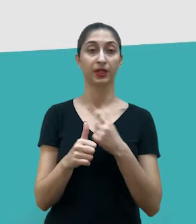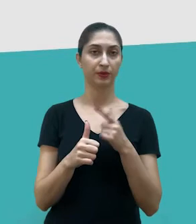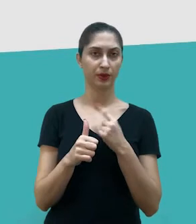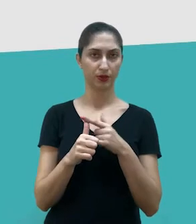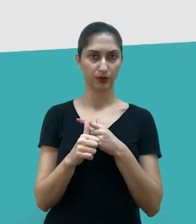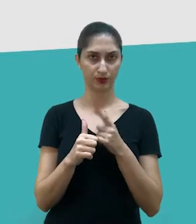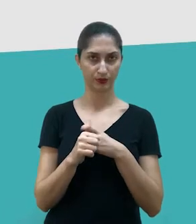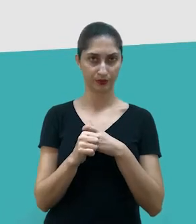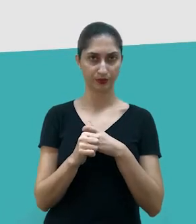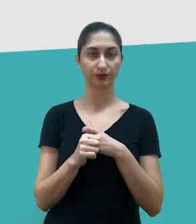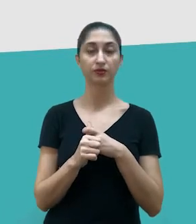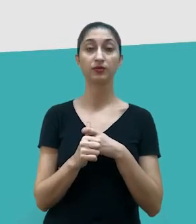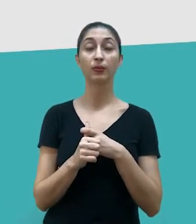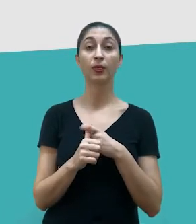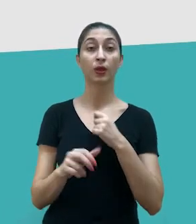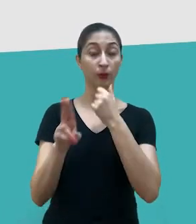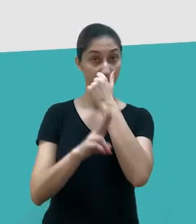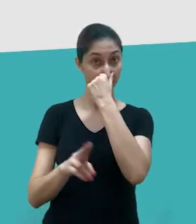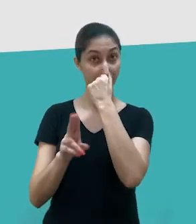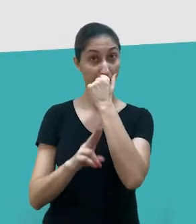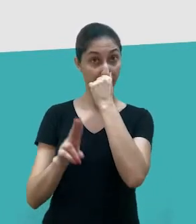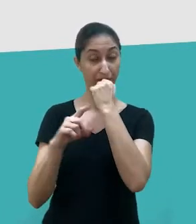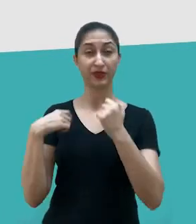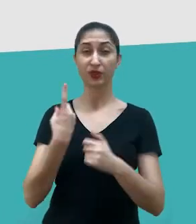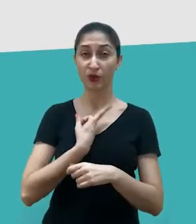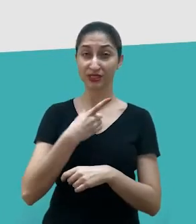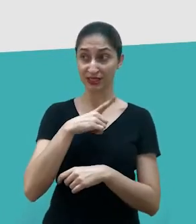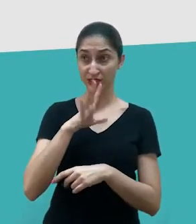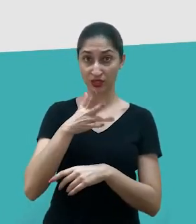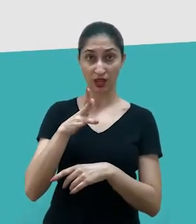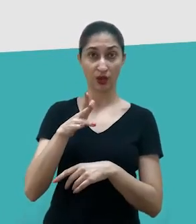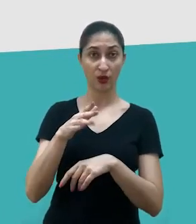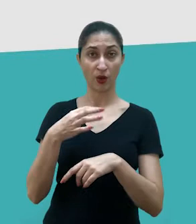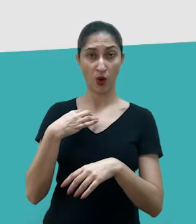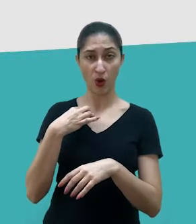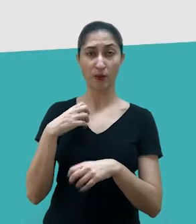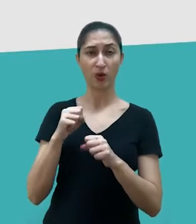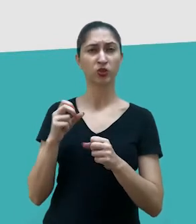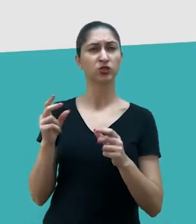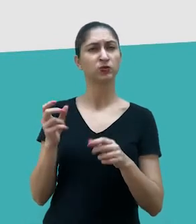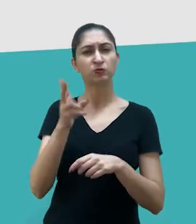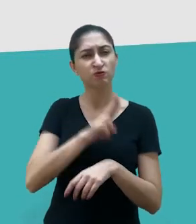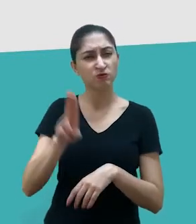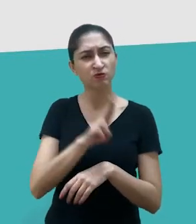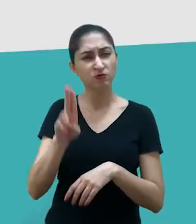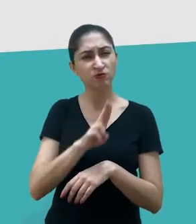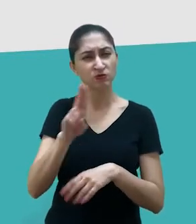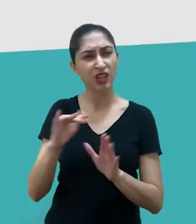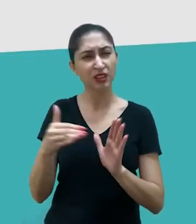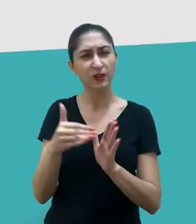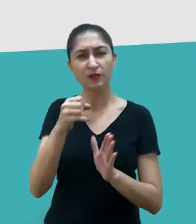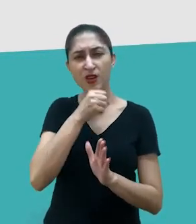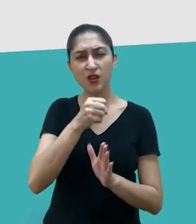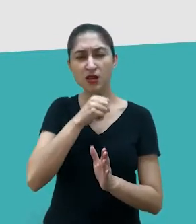Primeiro, usar o que tem até acabar, até ficar velhinho. Essa é a melhor forma de